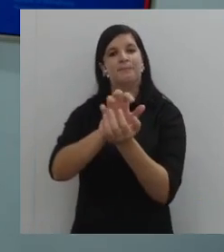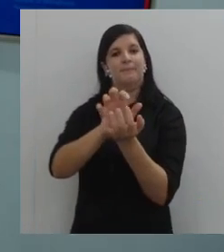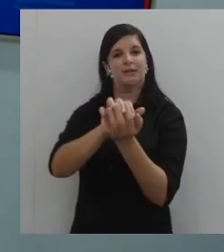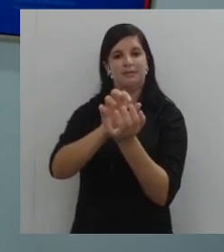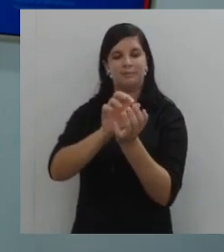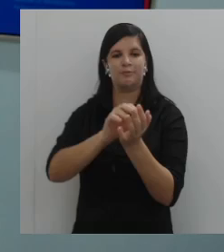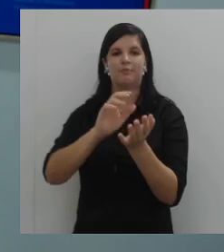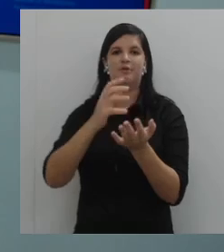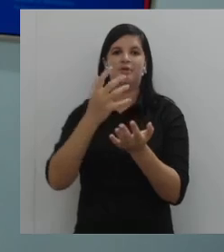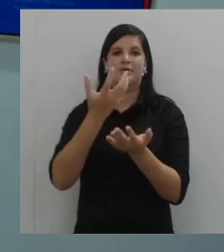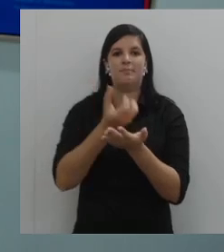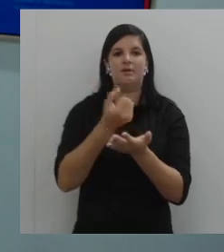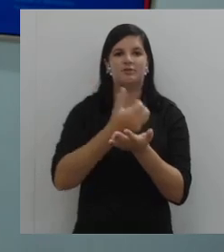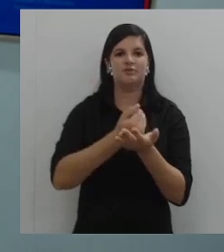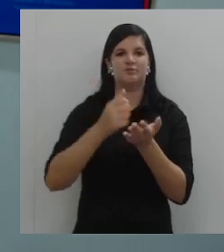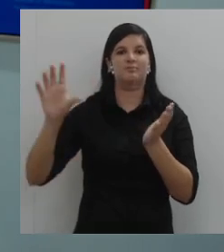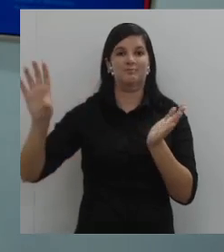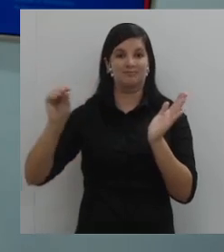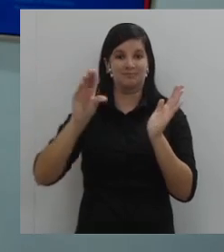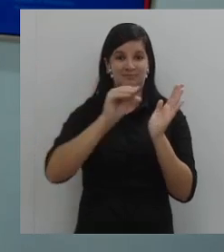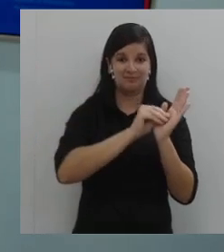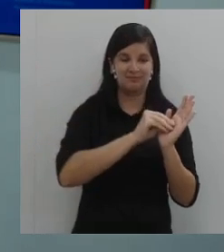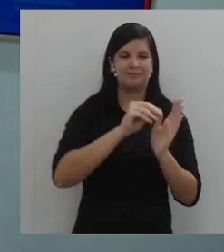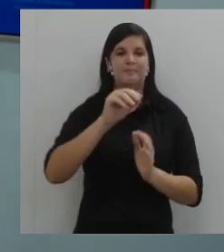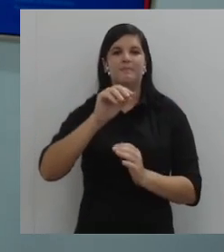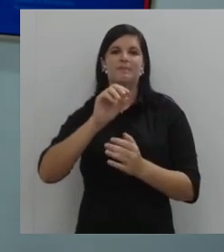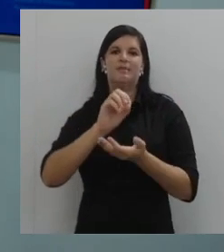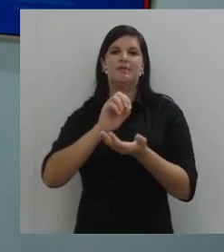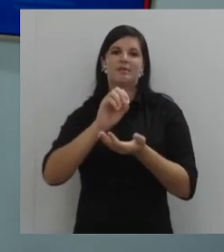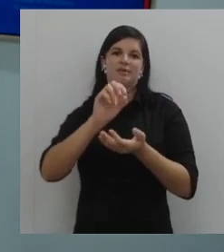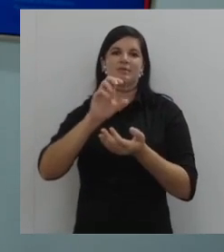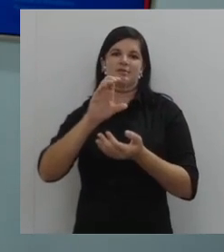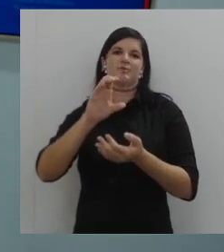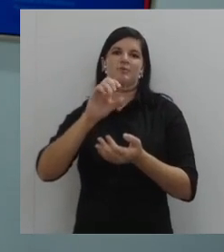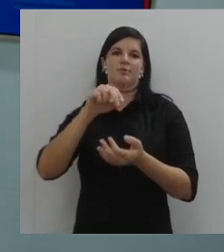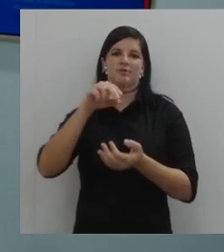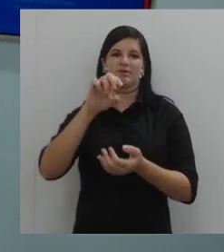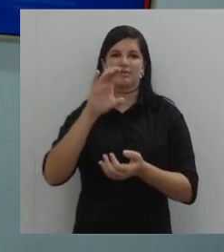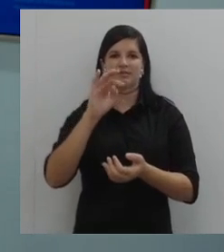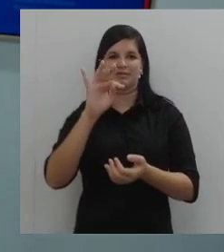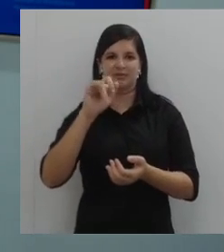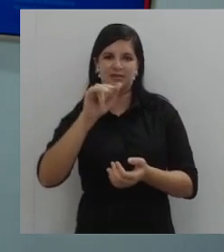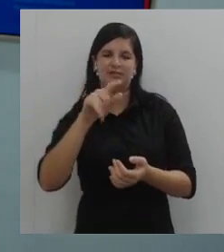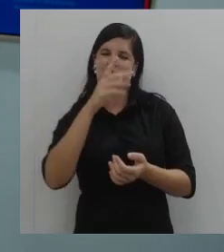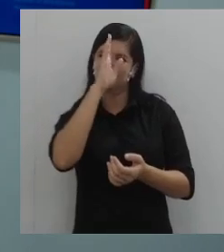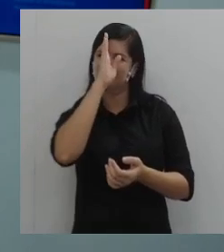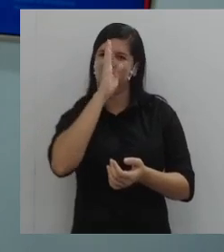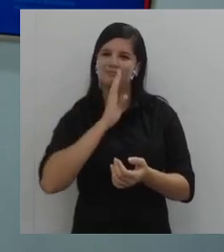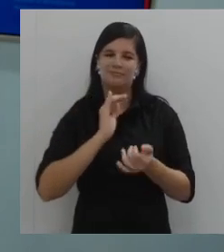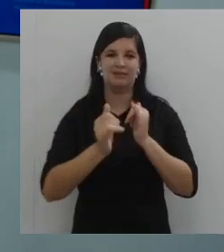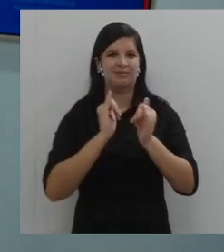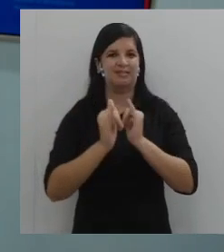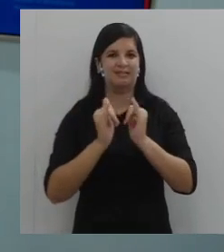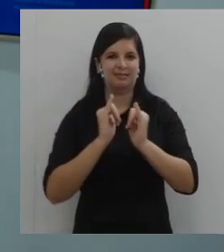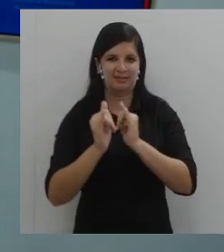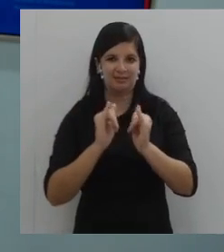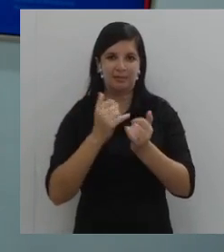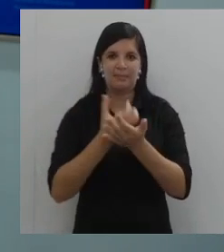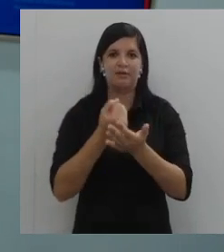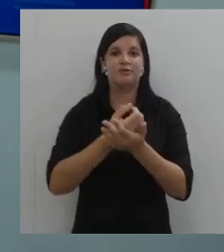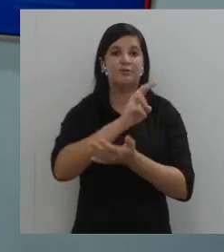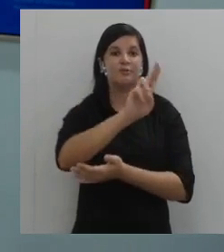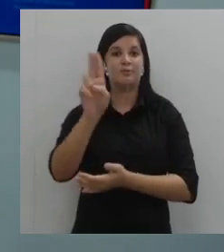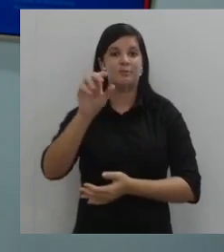Conecta aí para assistir a essa aula e as aulas anteriores sem consumir os dados móveis. É simples, baixa aí, Conecta